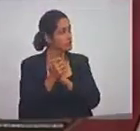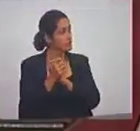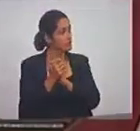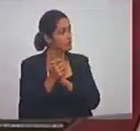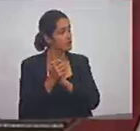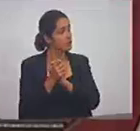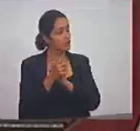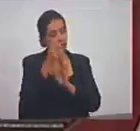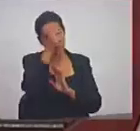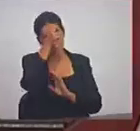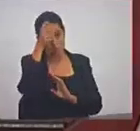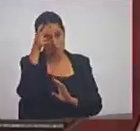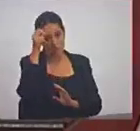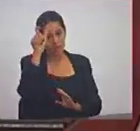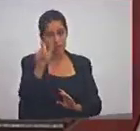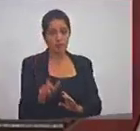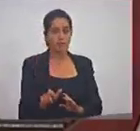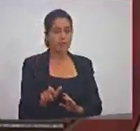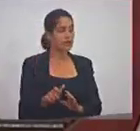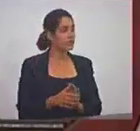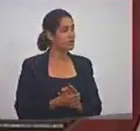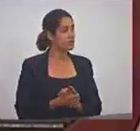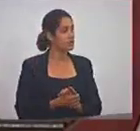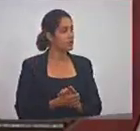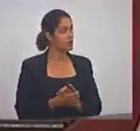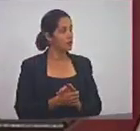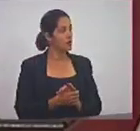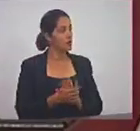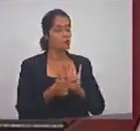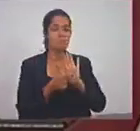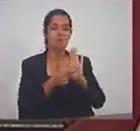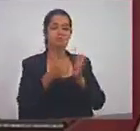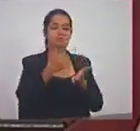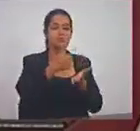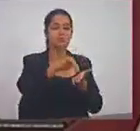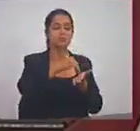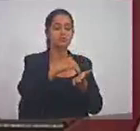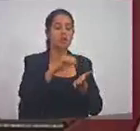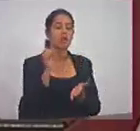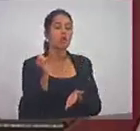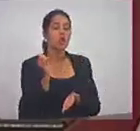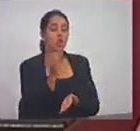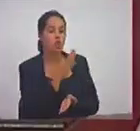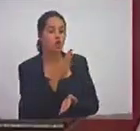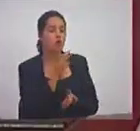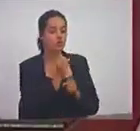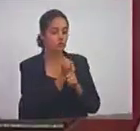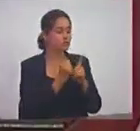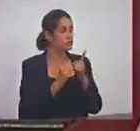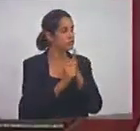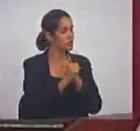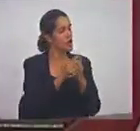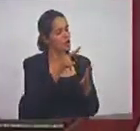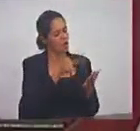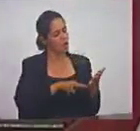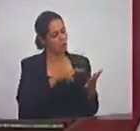Diário de Votuporanga. Prefeito anuncia novo secretário de Assistência Social. E lendo a matéria, bacana, legal, mas me chamou a